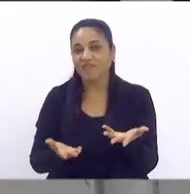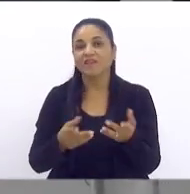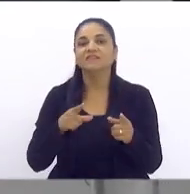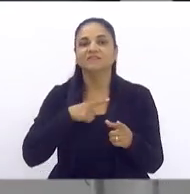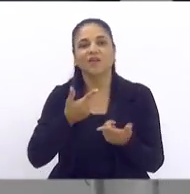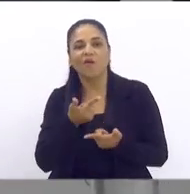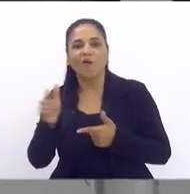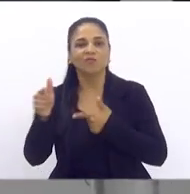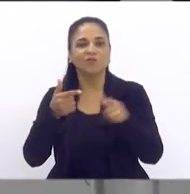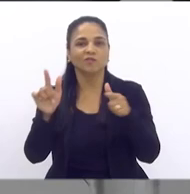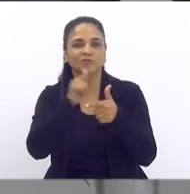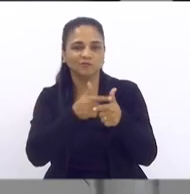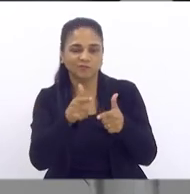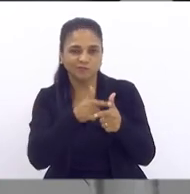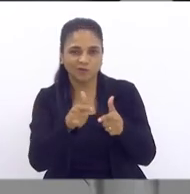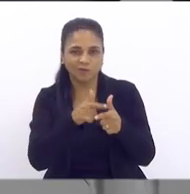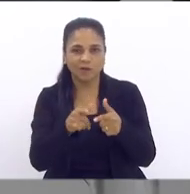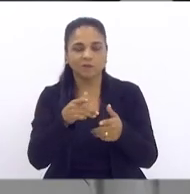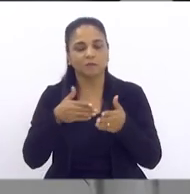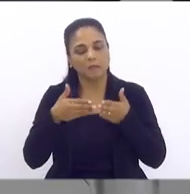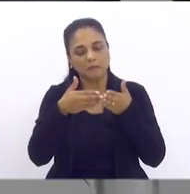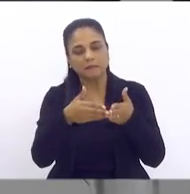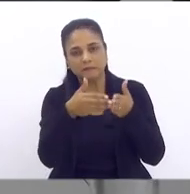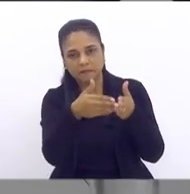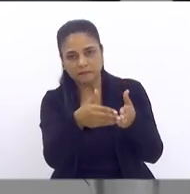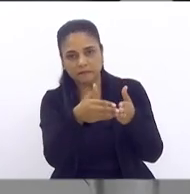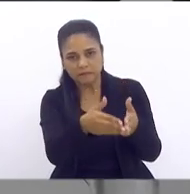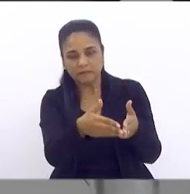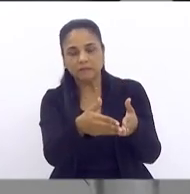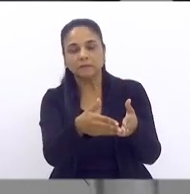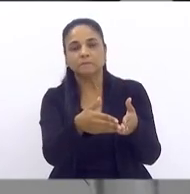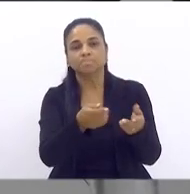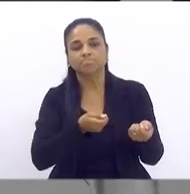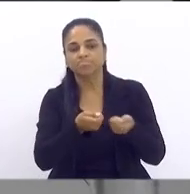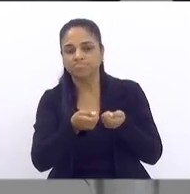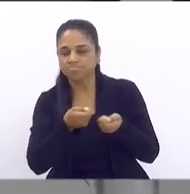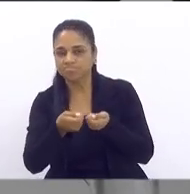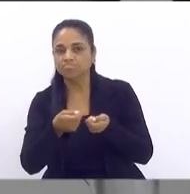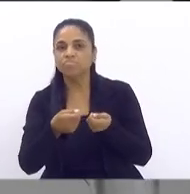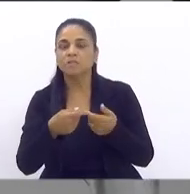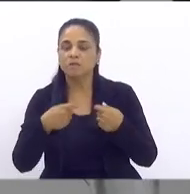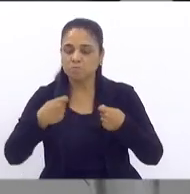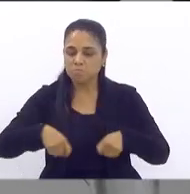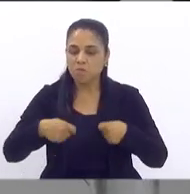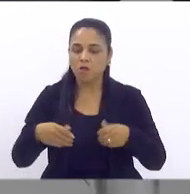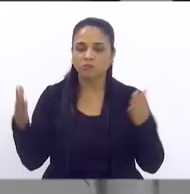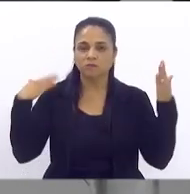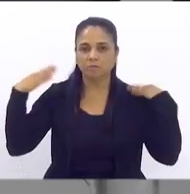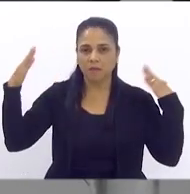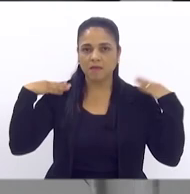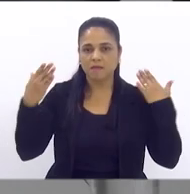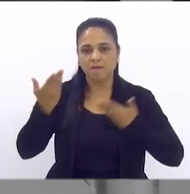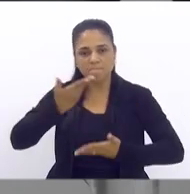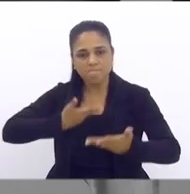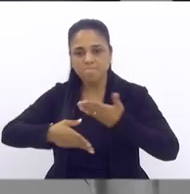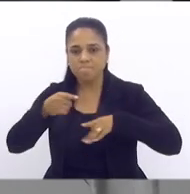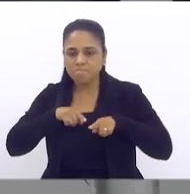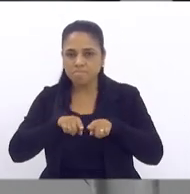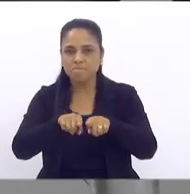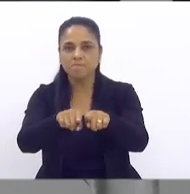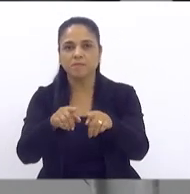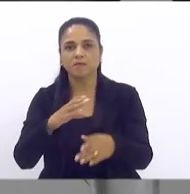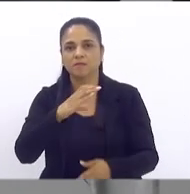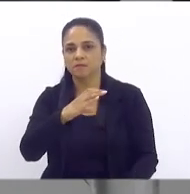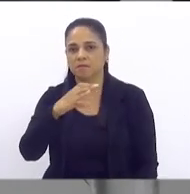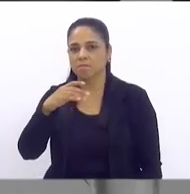outras questões relacionadas ao tráfego marítimo que a gente pode avançar, e eu tenho convicção que a Marinha do Brasil será a grande parceira dessa CPI